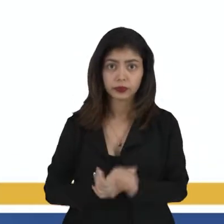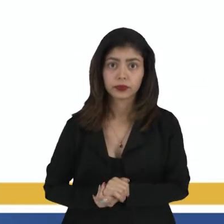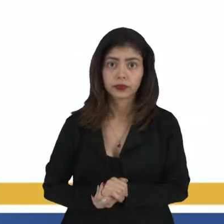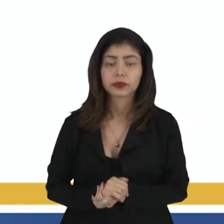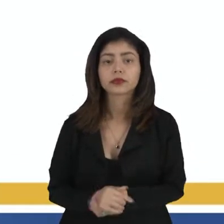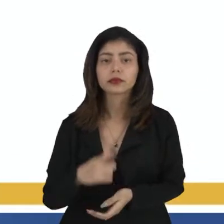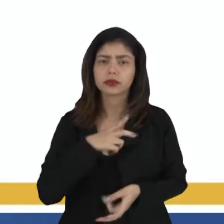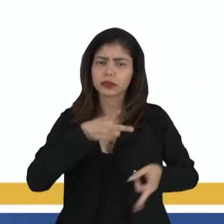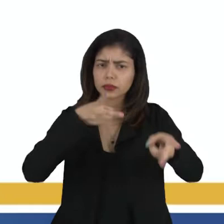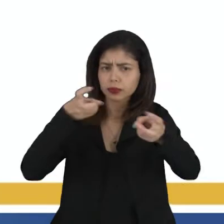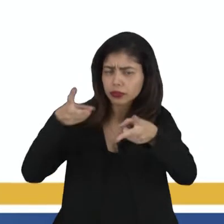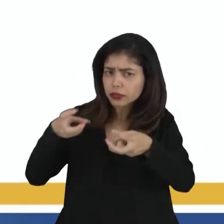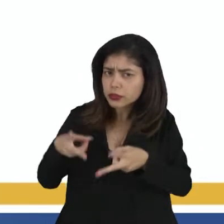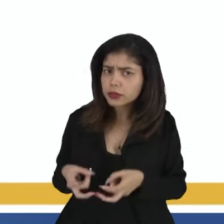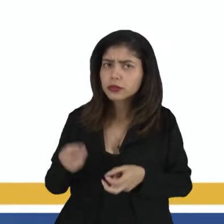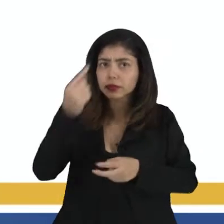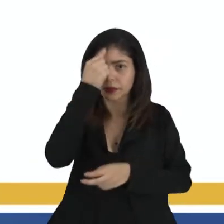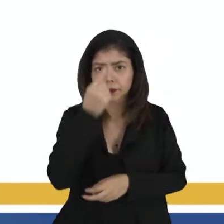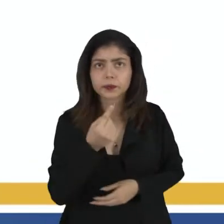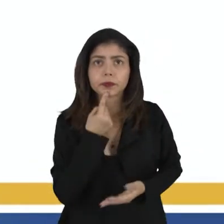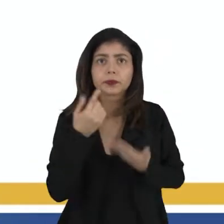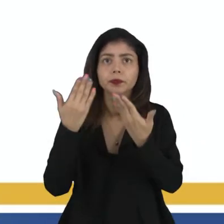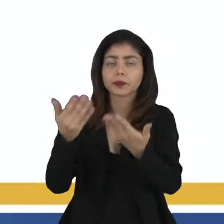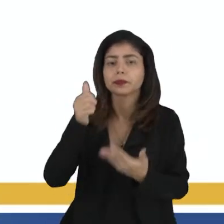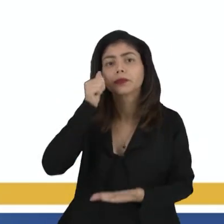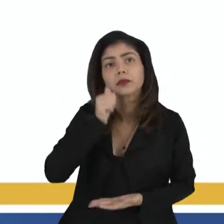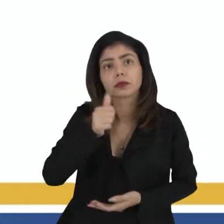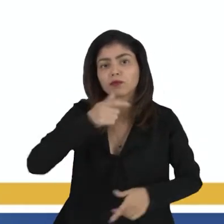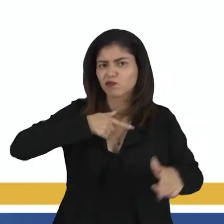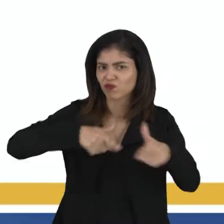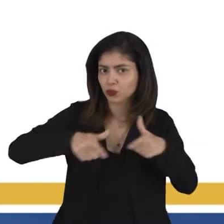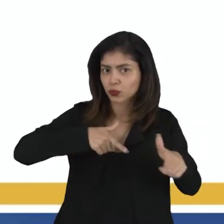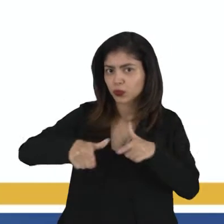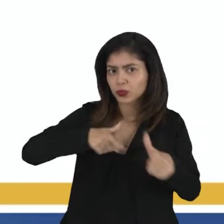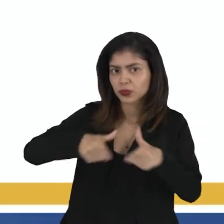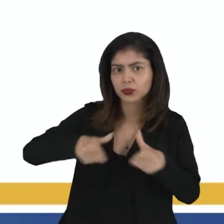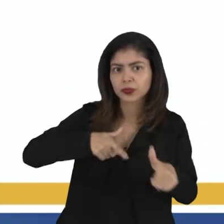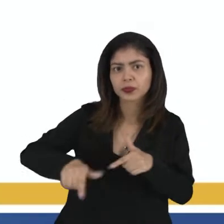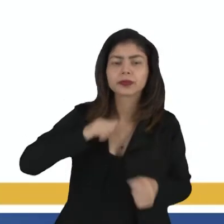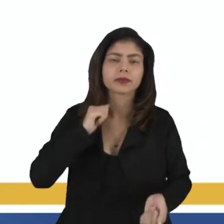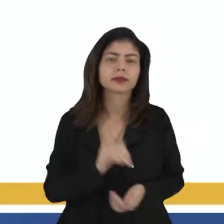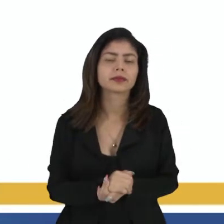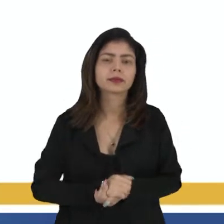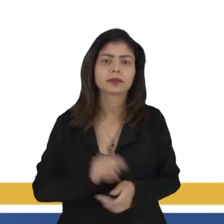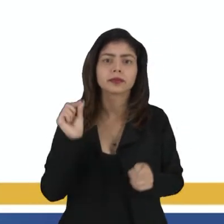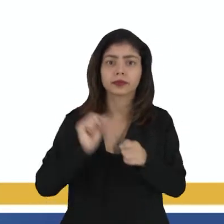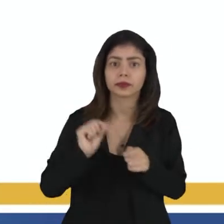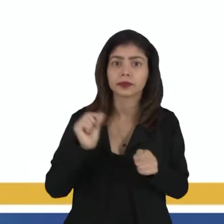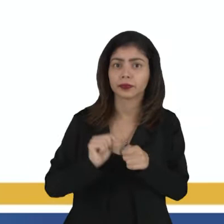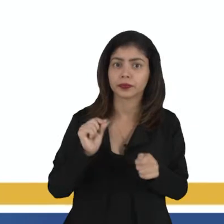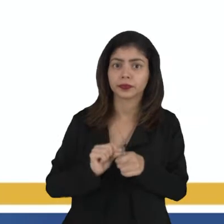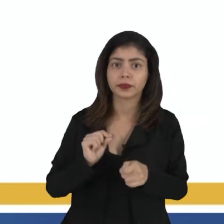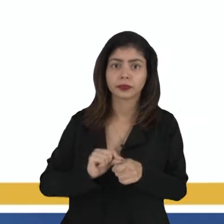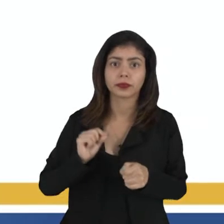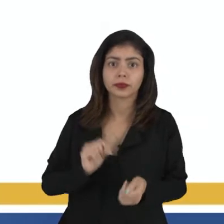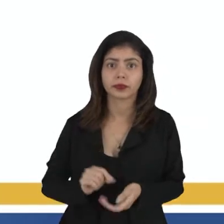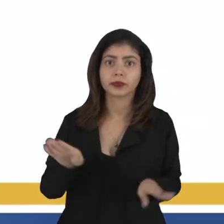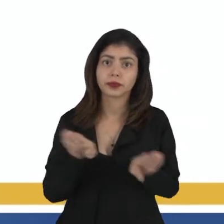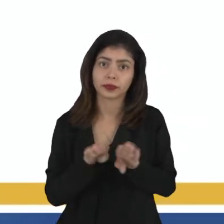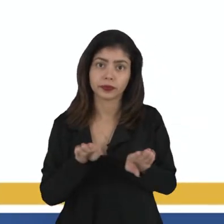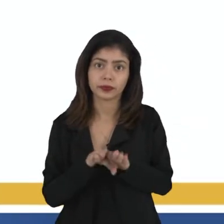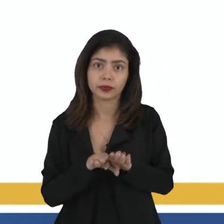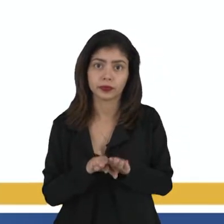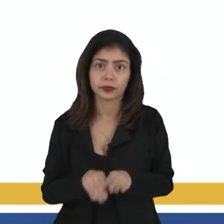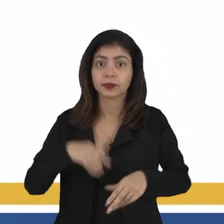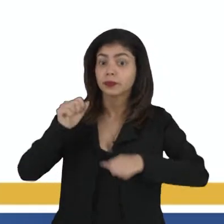podem perceber nesta imagem mulheres trabalhando, manuseando, fazendo uso justamente